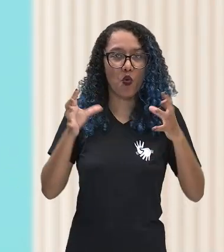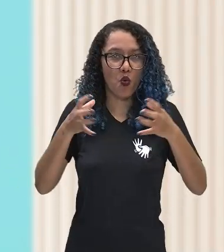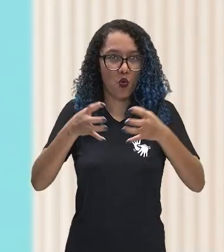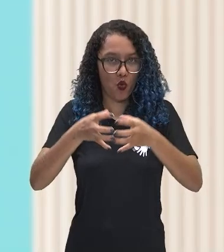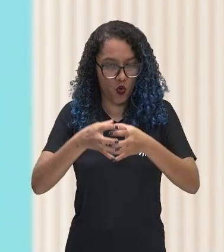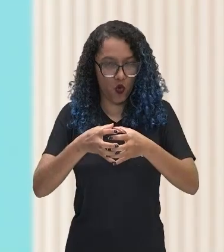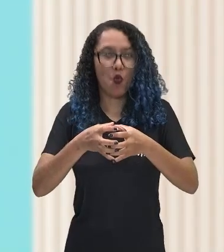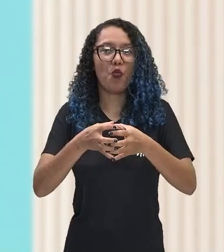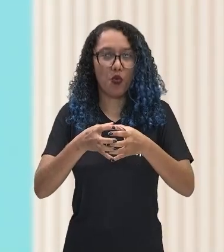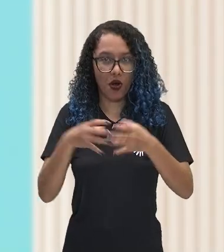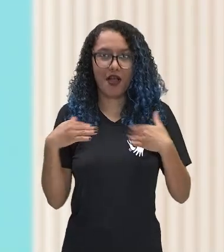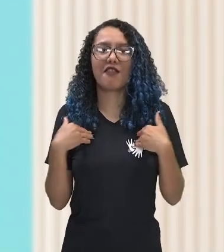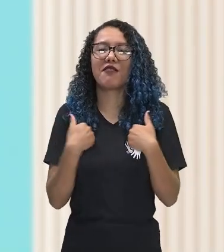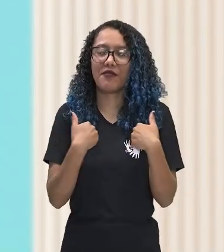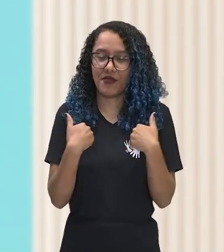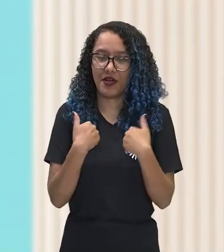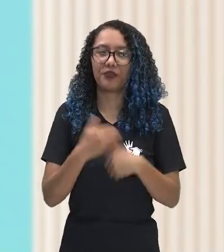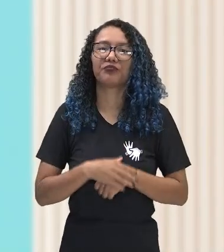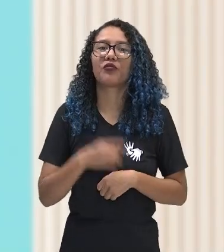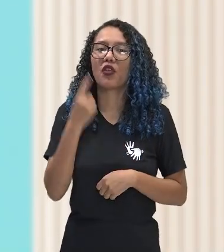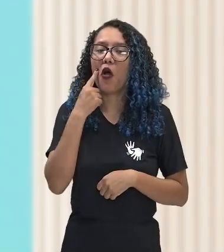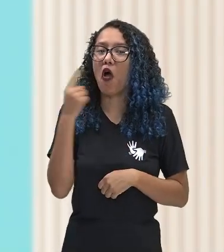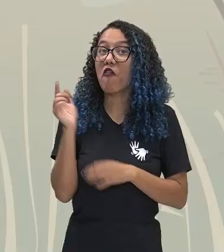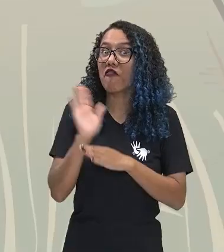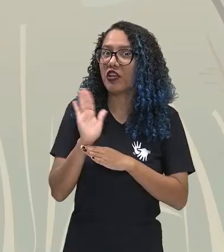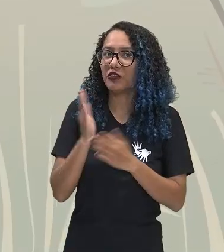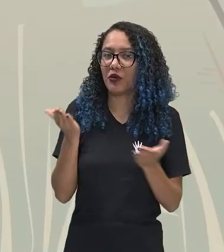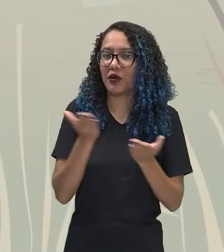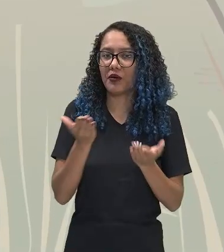nesse nessa animação que eu vou trazer para